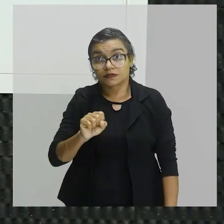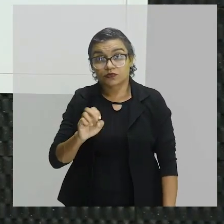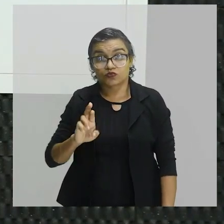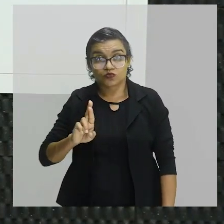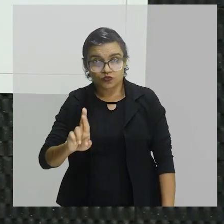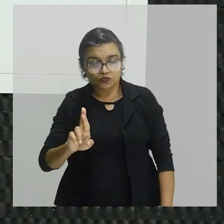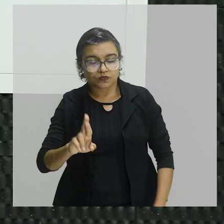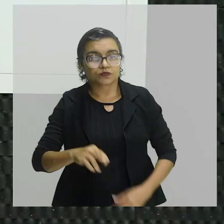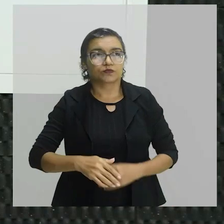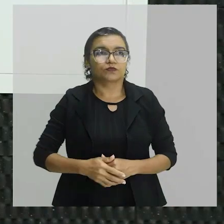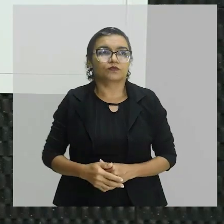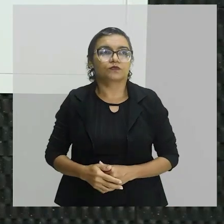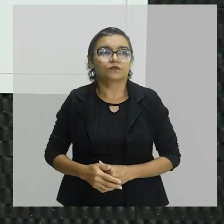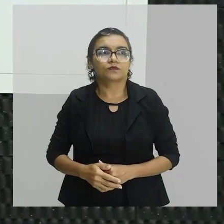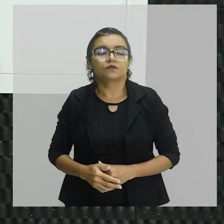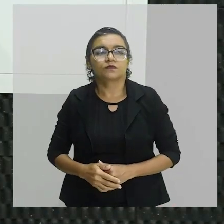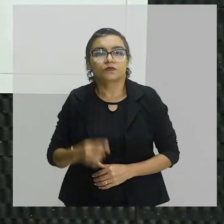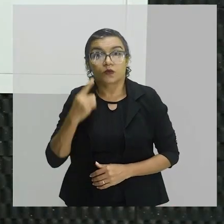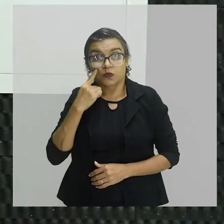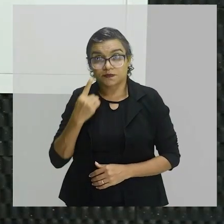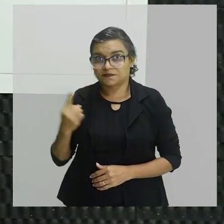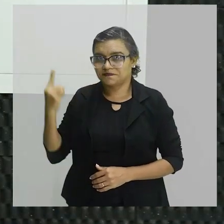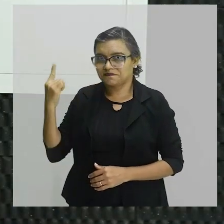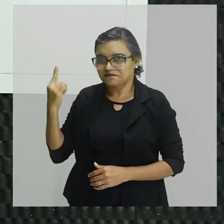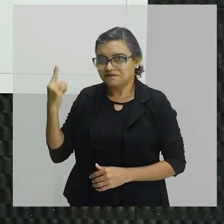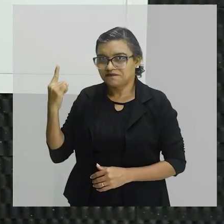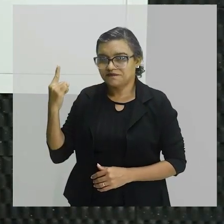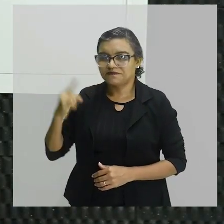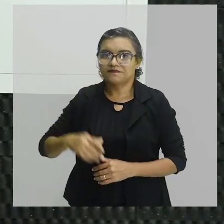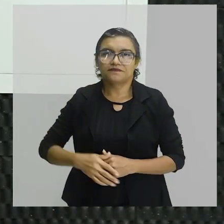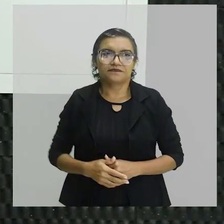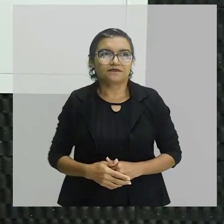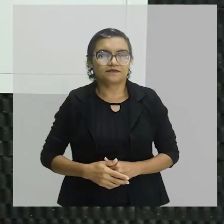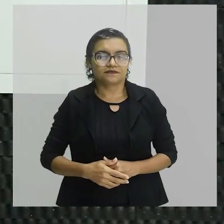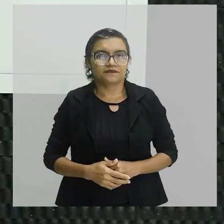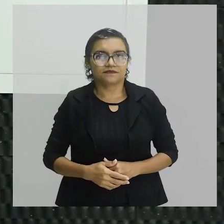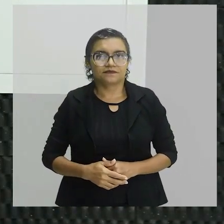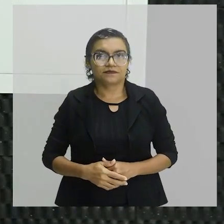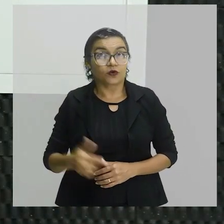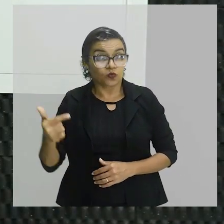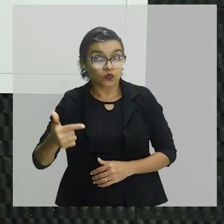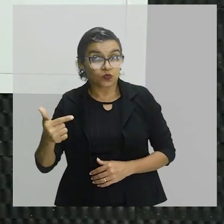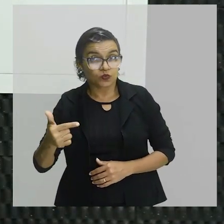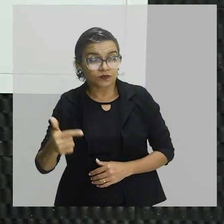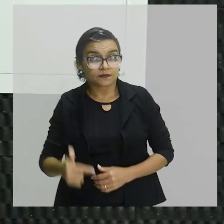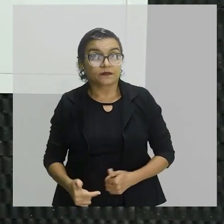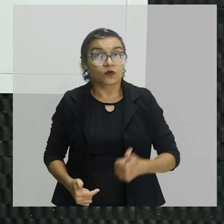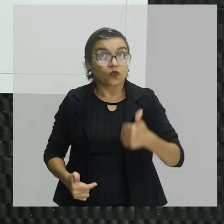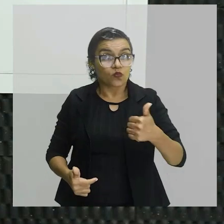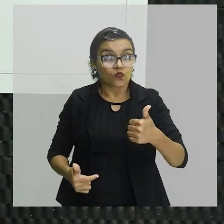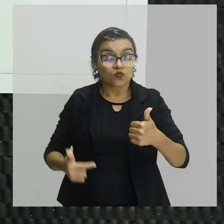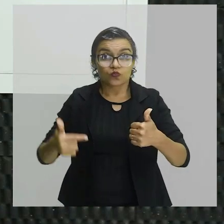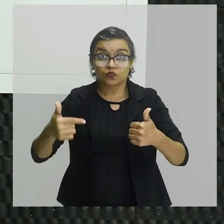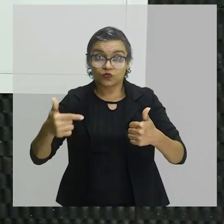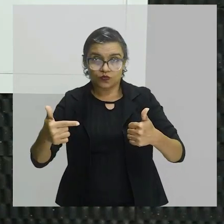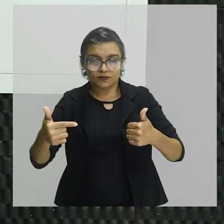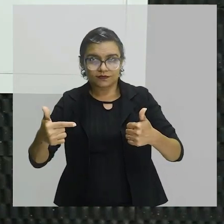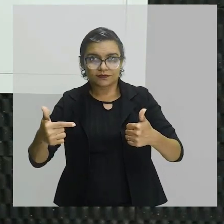e nós temos aqui o sensor 2. Pronto.